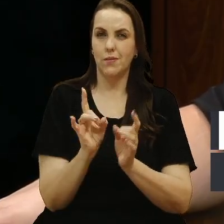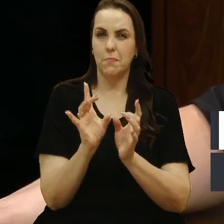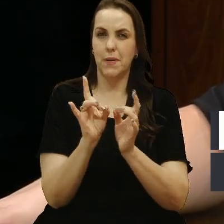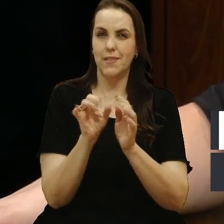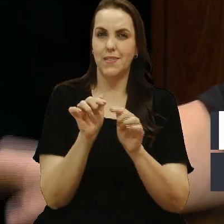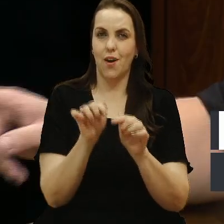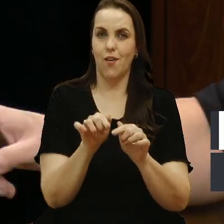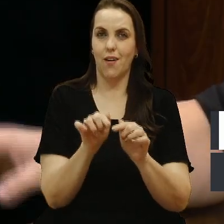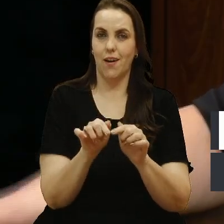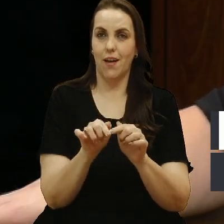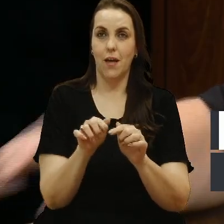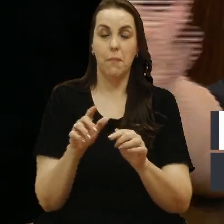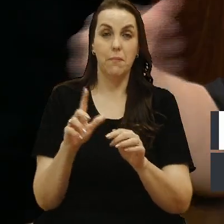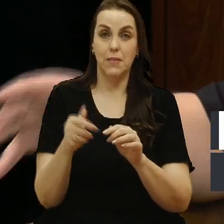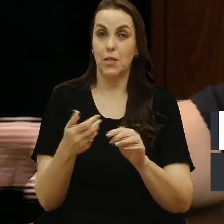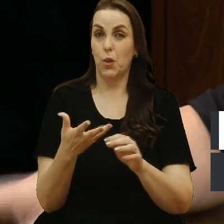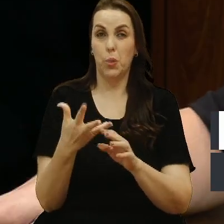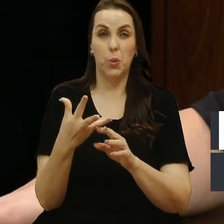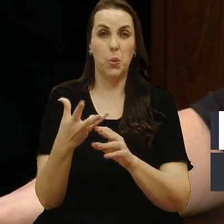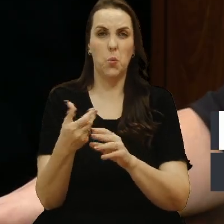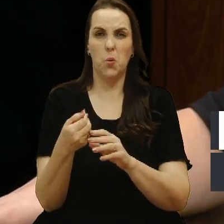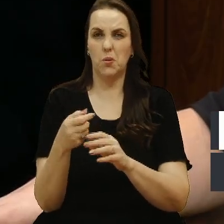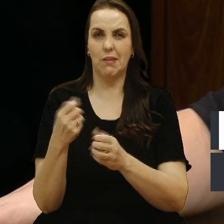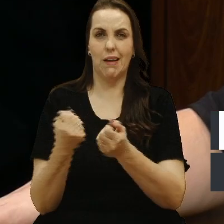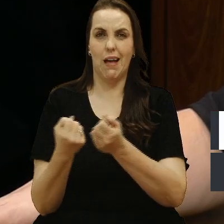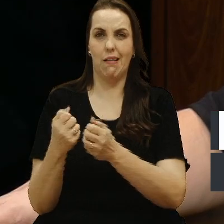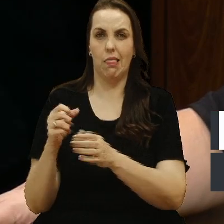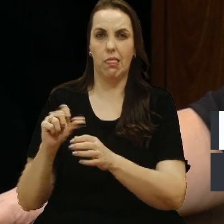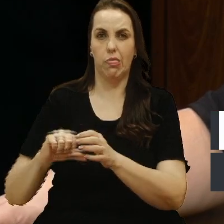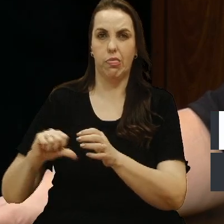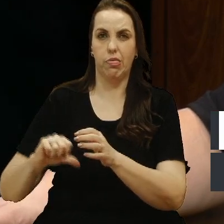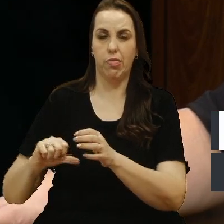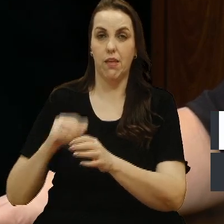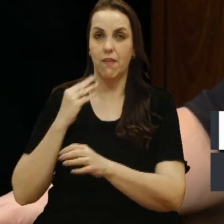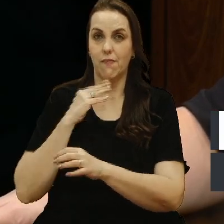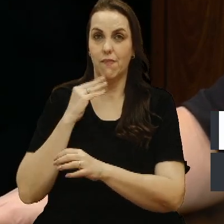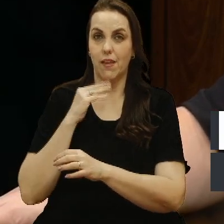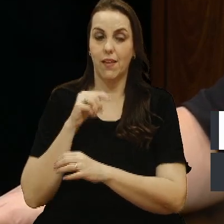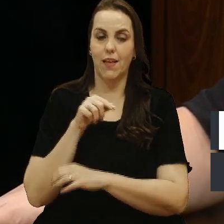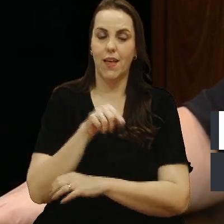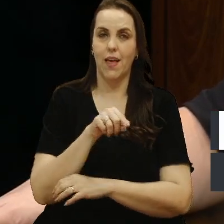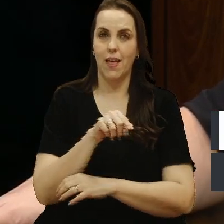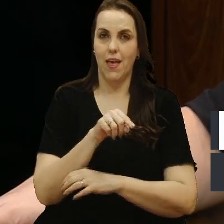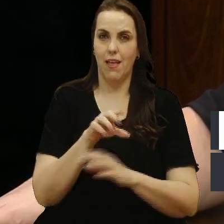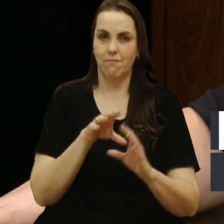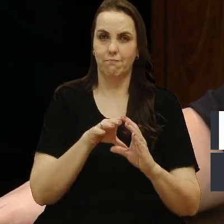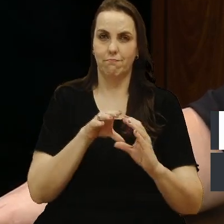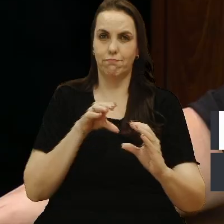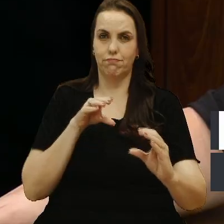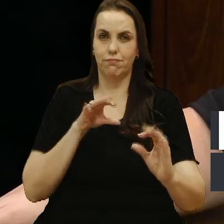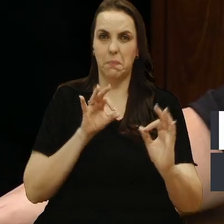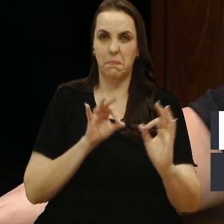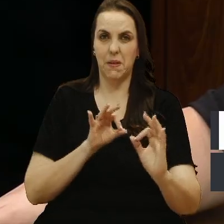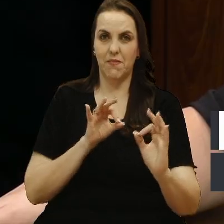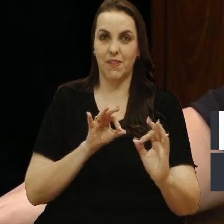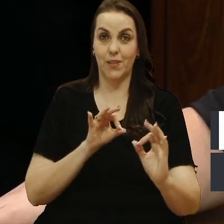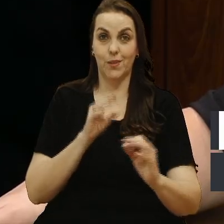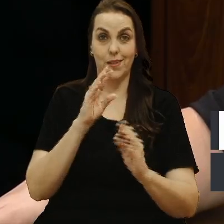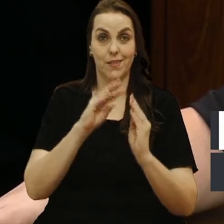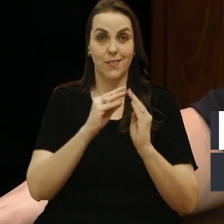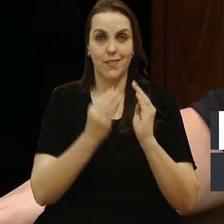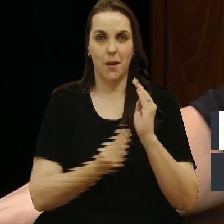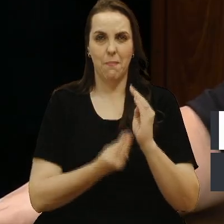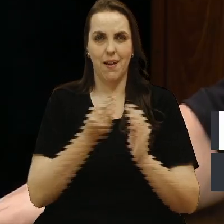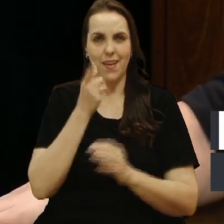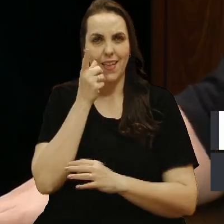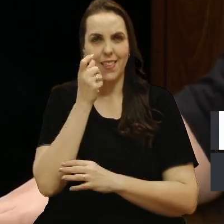carros do guincho lá, balhados, em função da Lamborghini. O SAMAI deve interessar muito, mas ele interessa muito mais